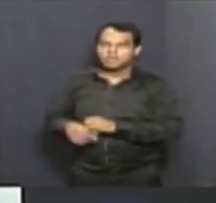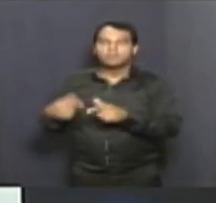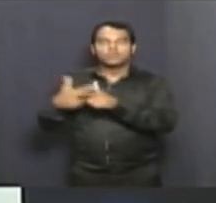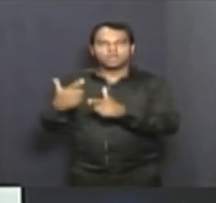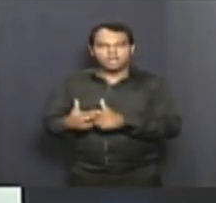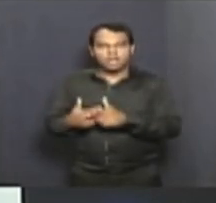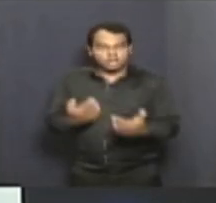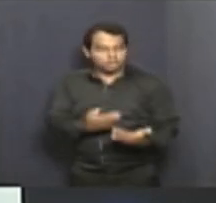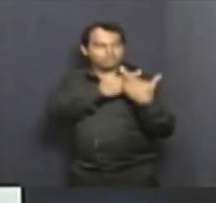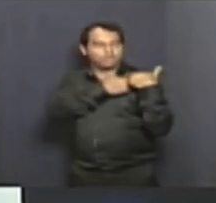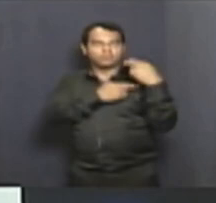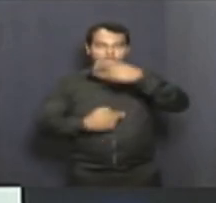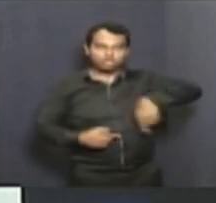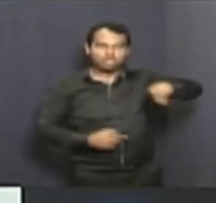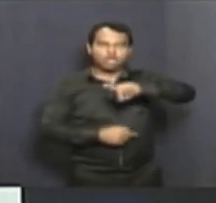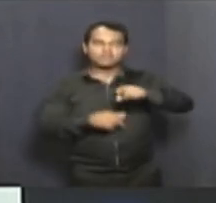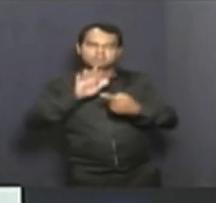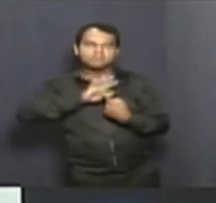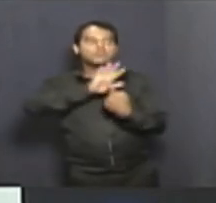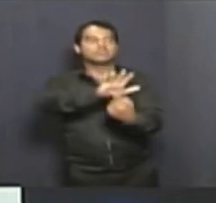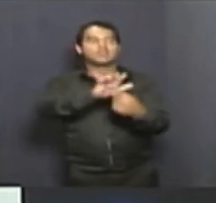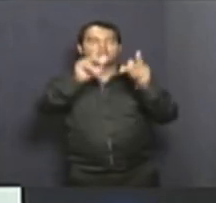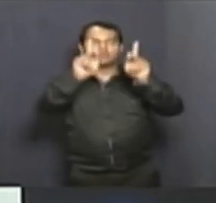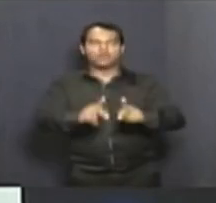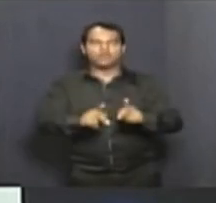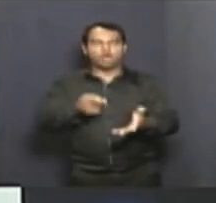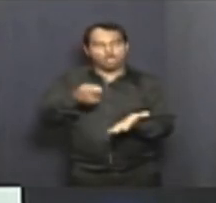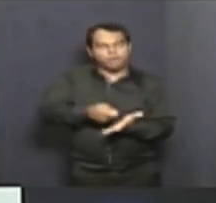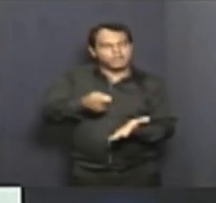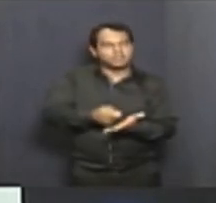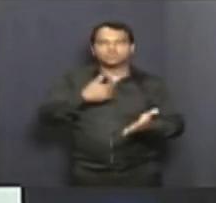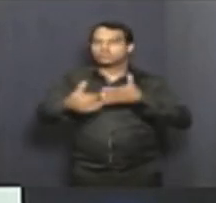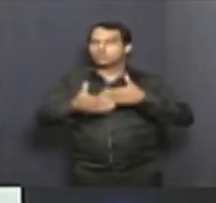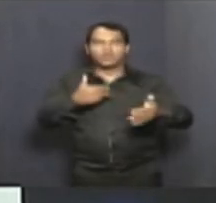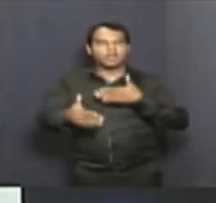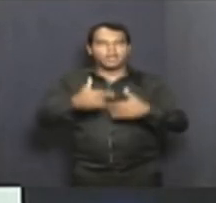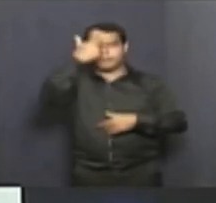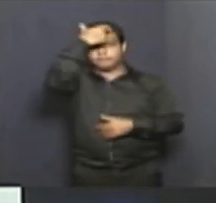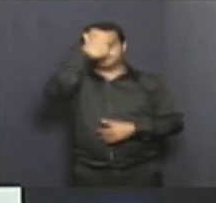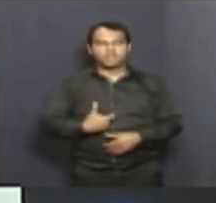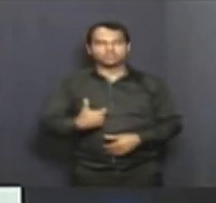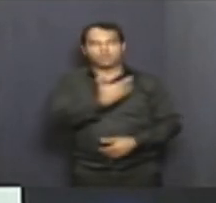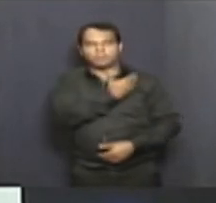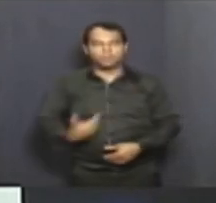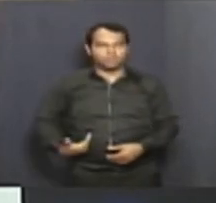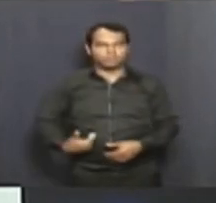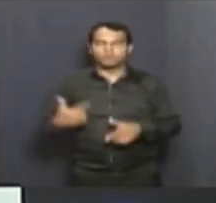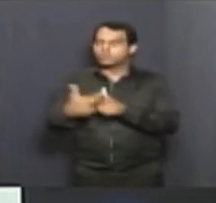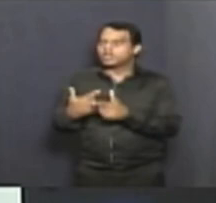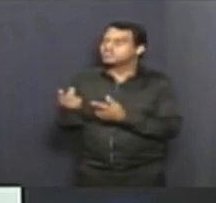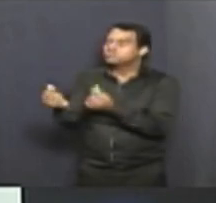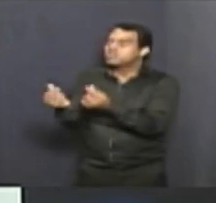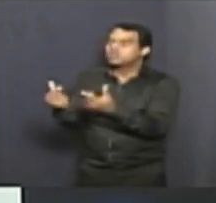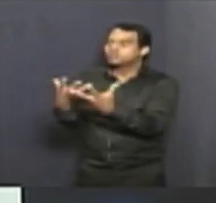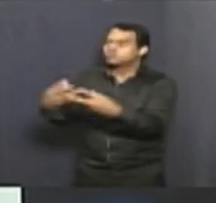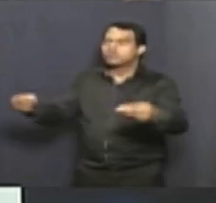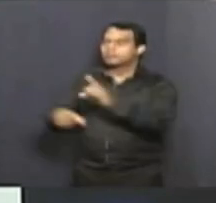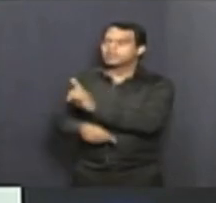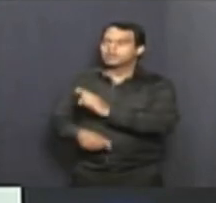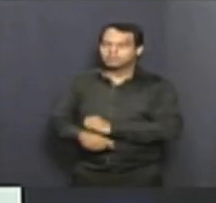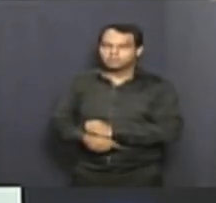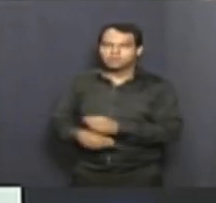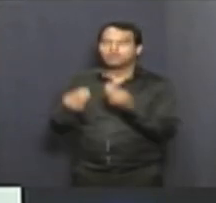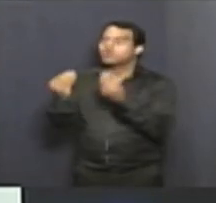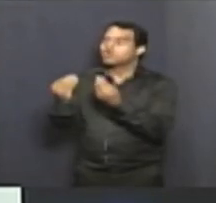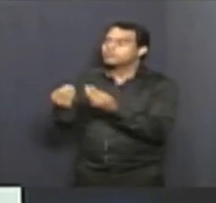nós prestarmos contas e obrigação de qualquer homem público na sua vida porque dinheiro não some como que o